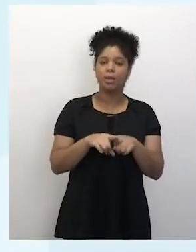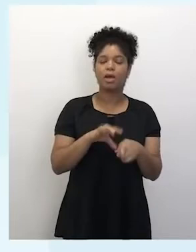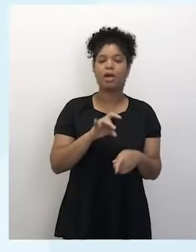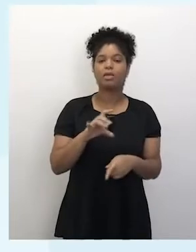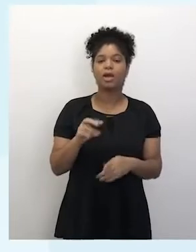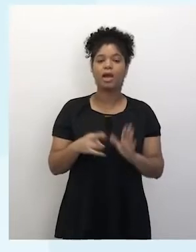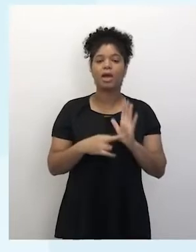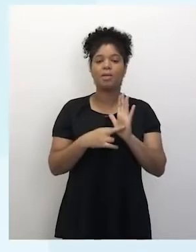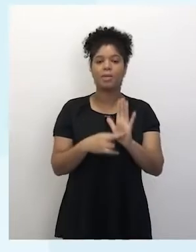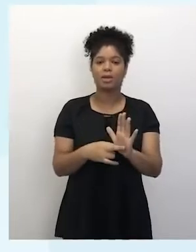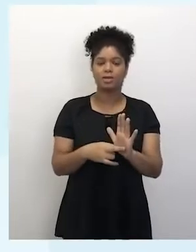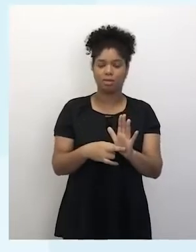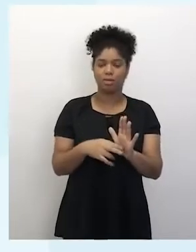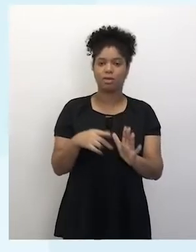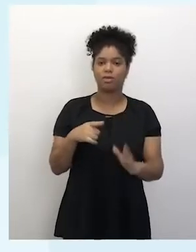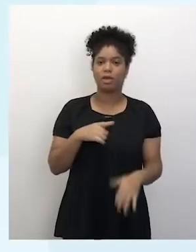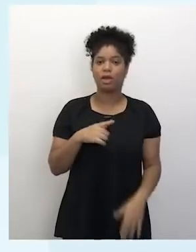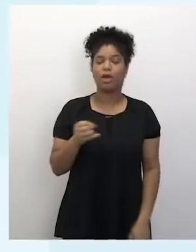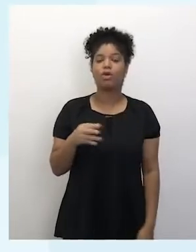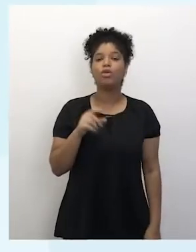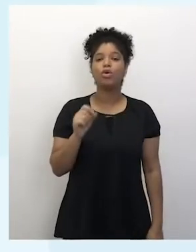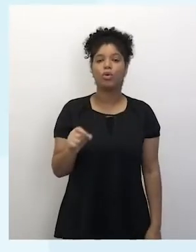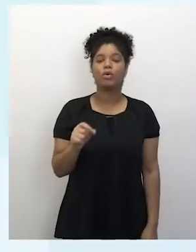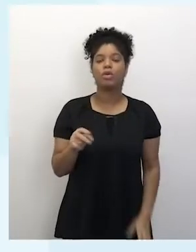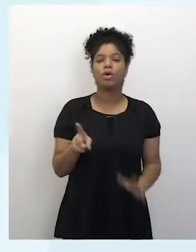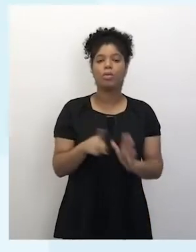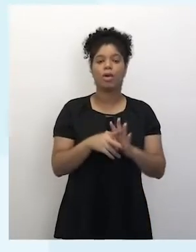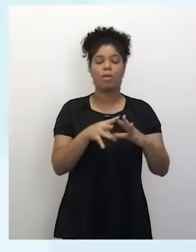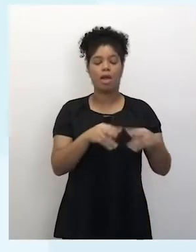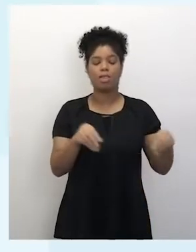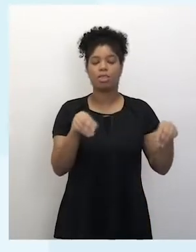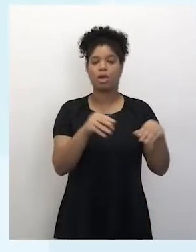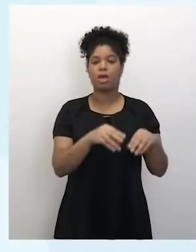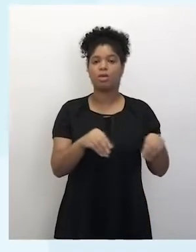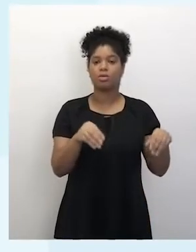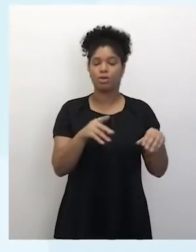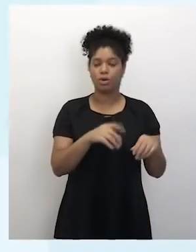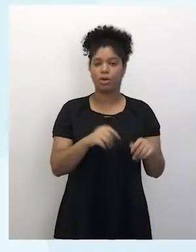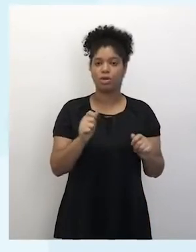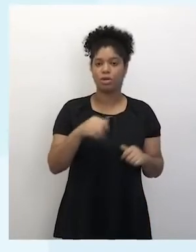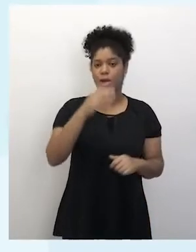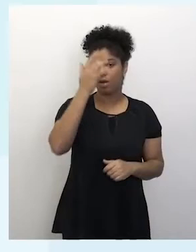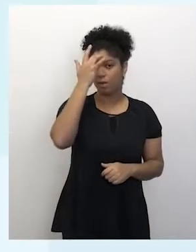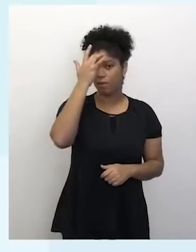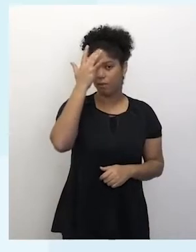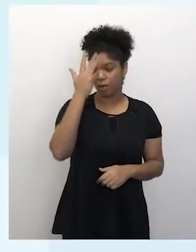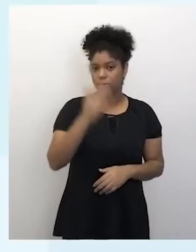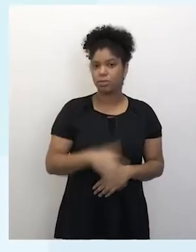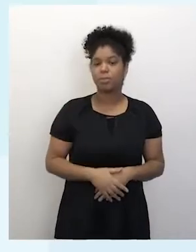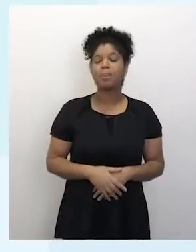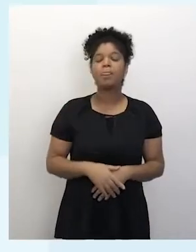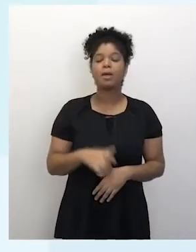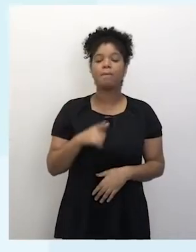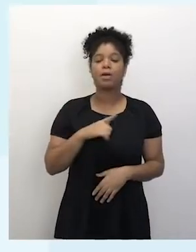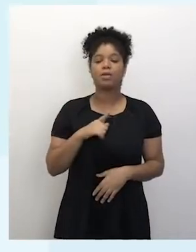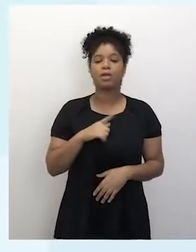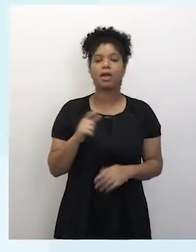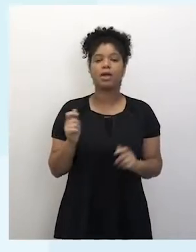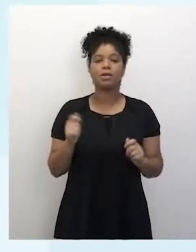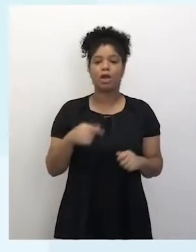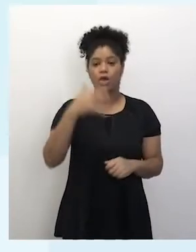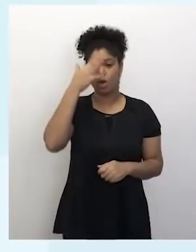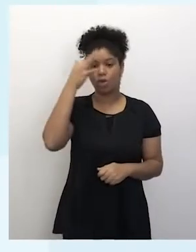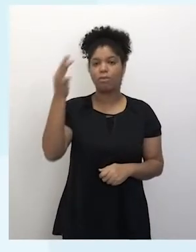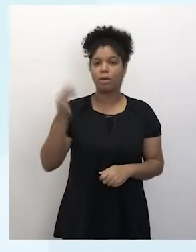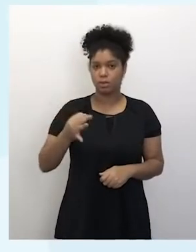representados espacialmente, retratando a dimensão territorial, facilitando e tornando mais eficaz a sua